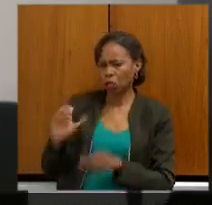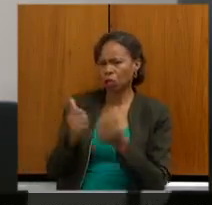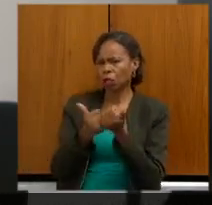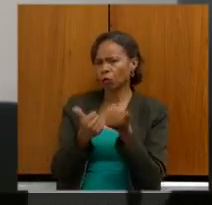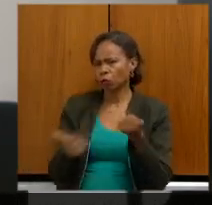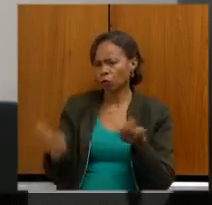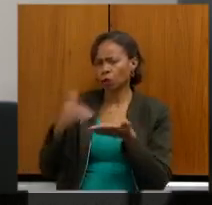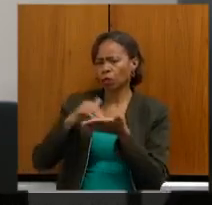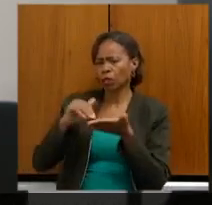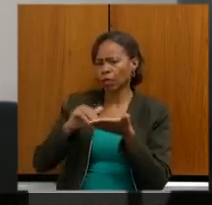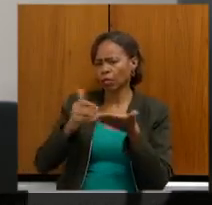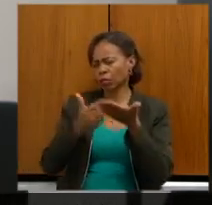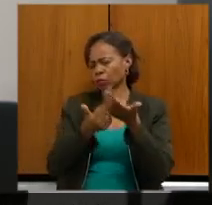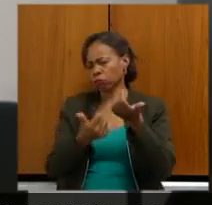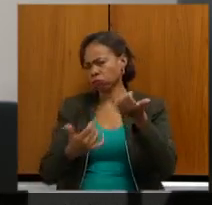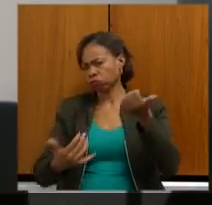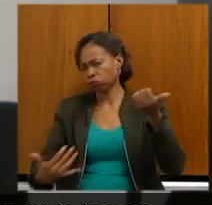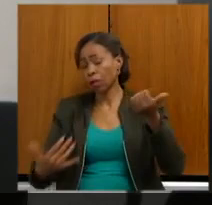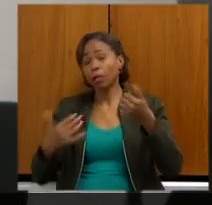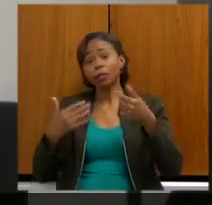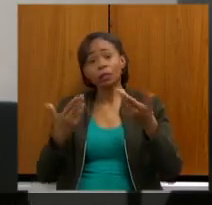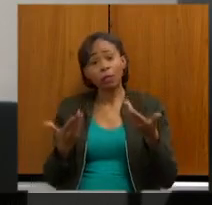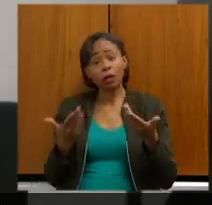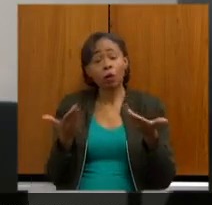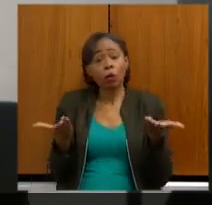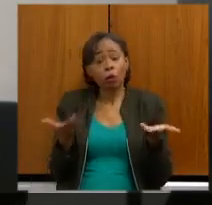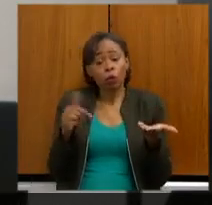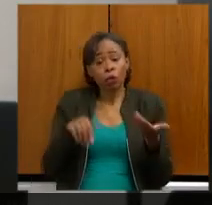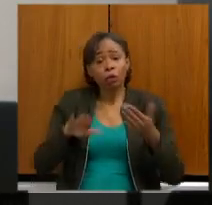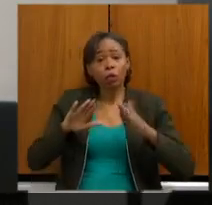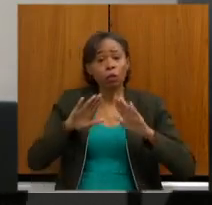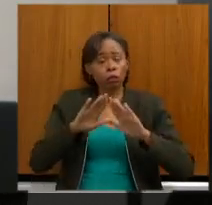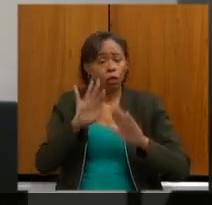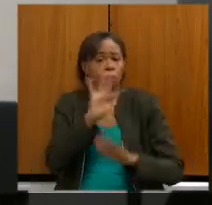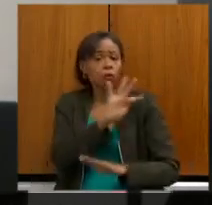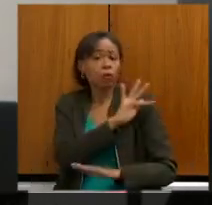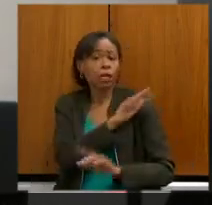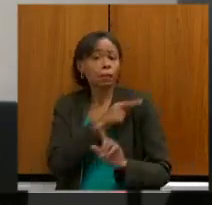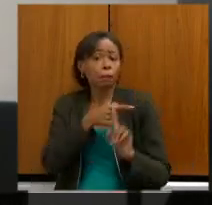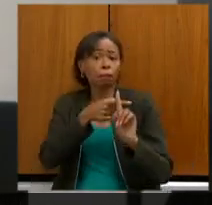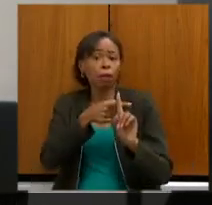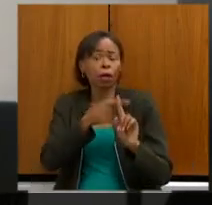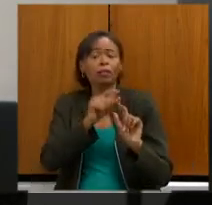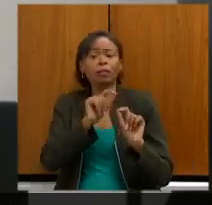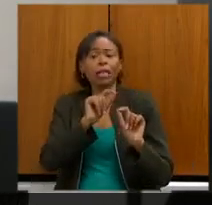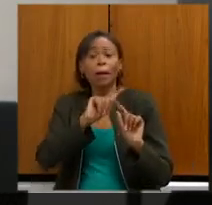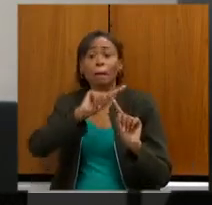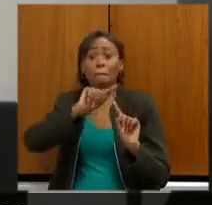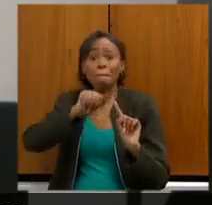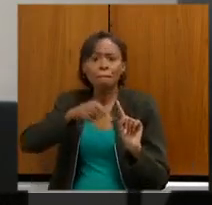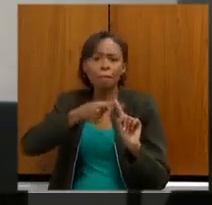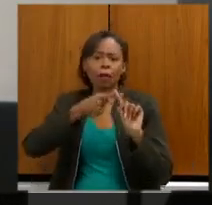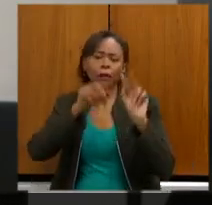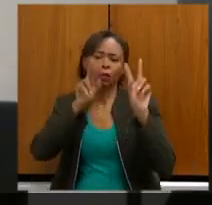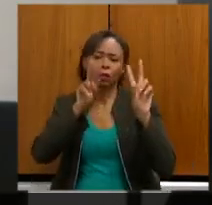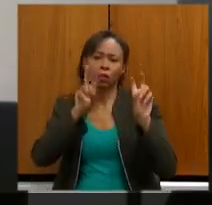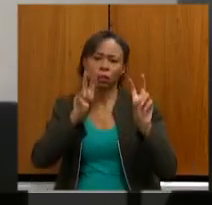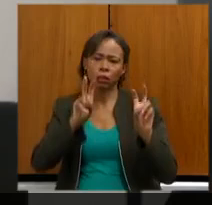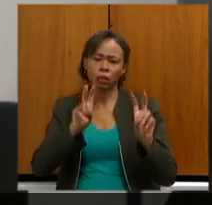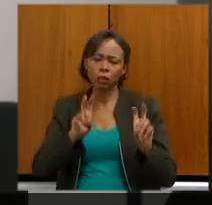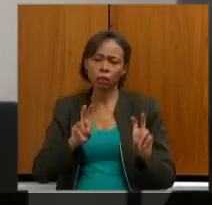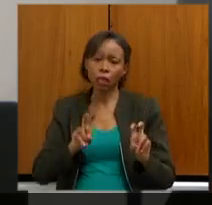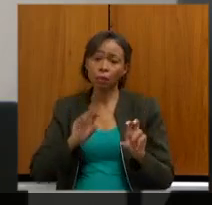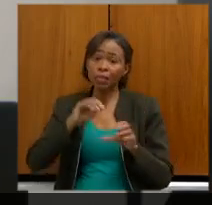tão ao portunidade Assembleia fiscaliza mais a gente se debruçar um pouco mais sobre temas específicos que estão